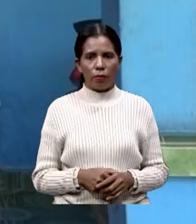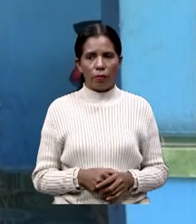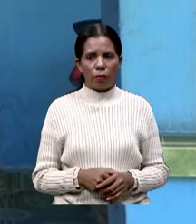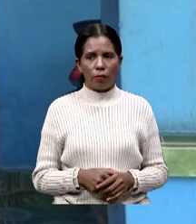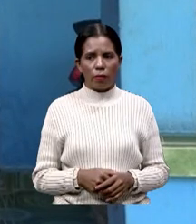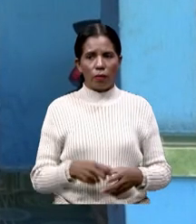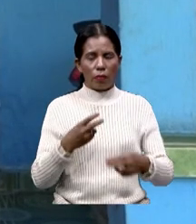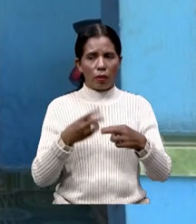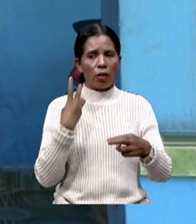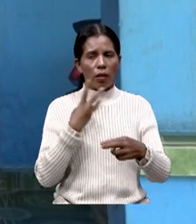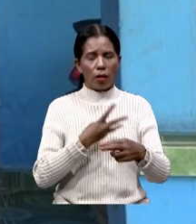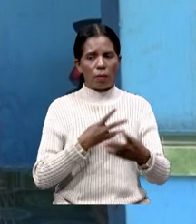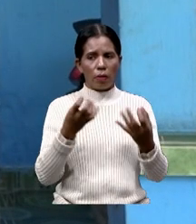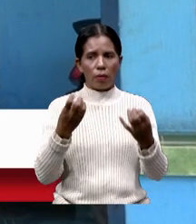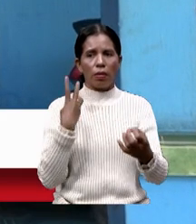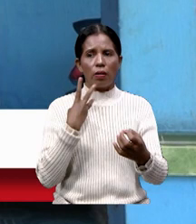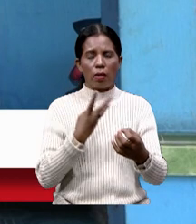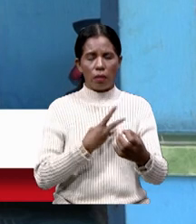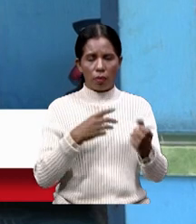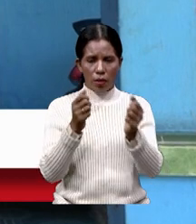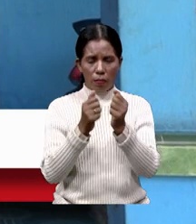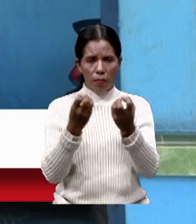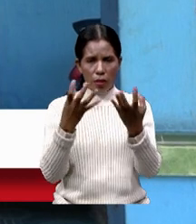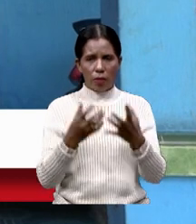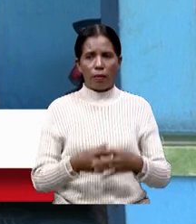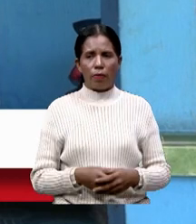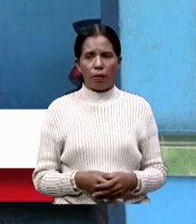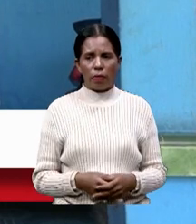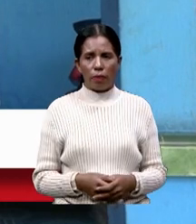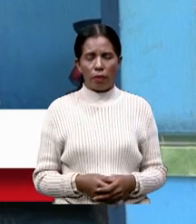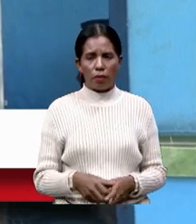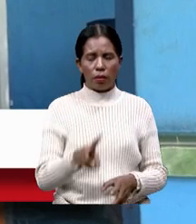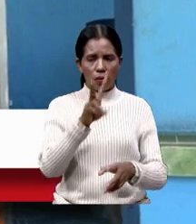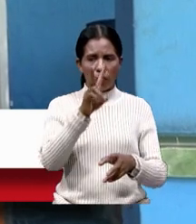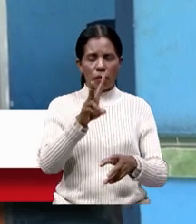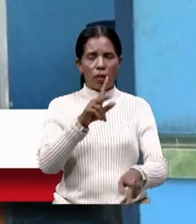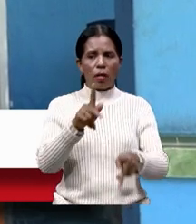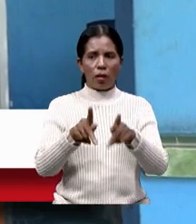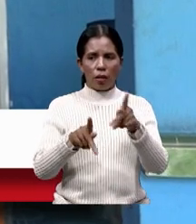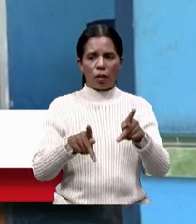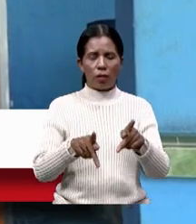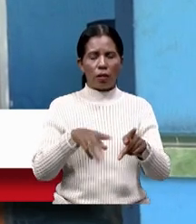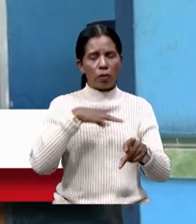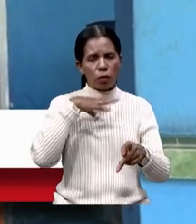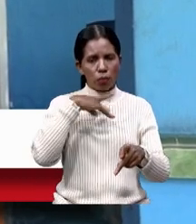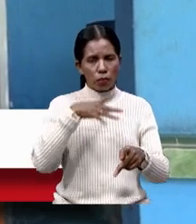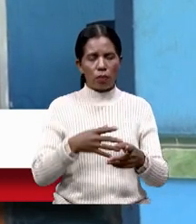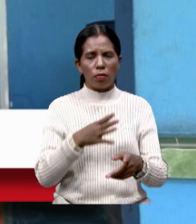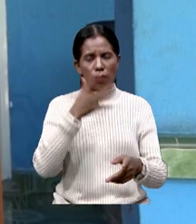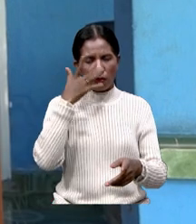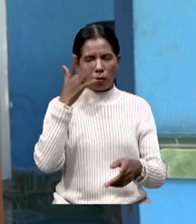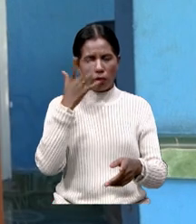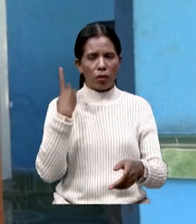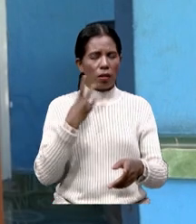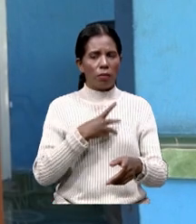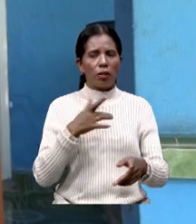Impacto ne ami o imbarak tamame ne iwa kuandukat. Dois, o ema baru kalan sunu, ne makalam